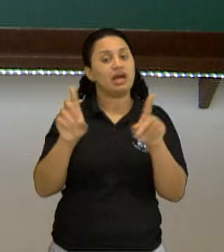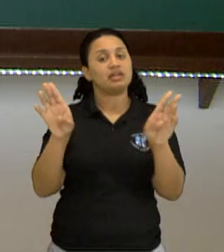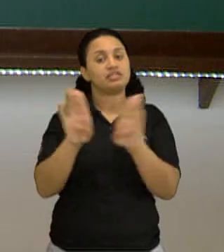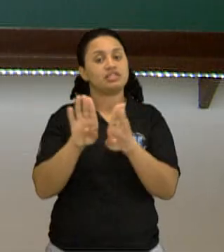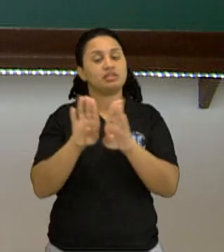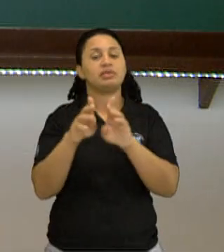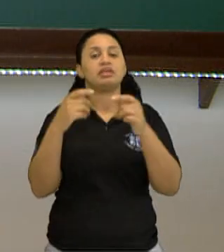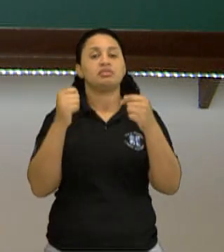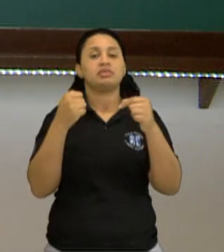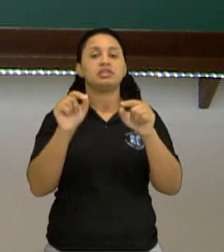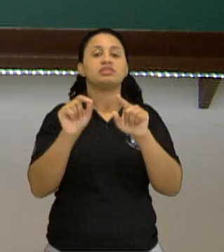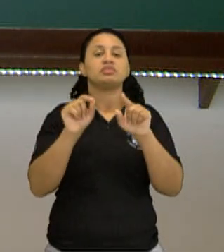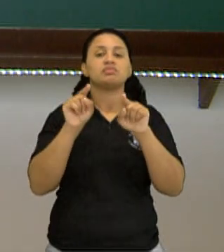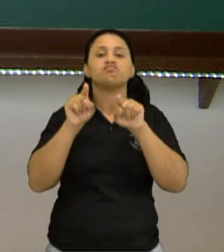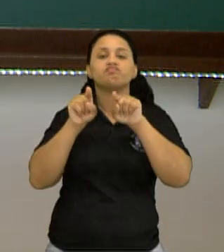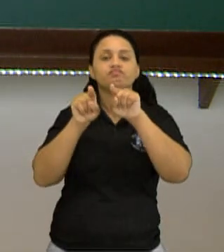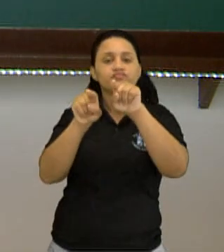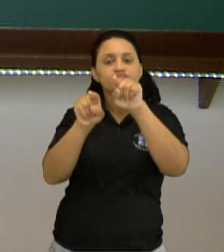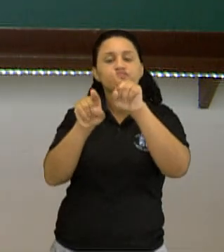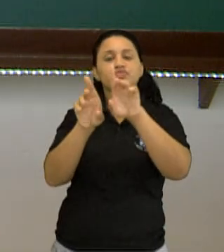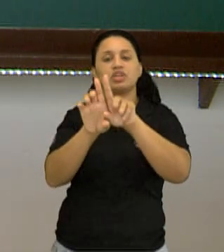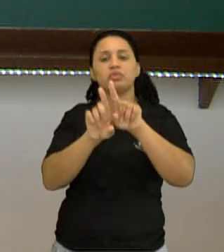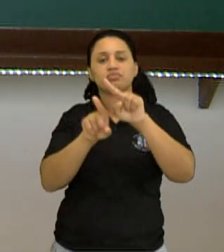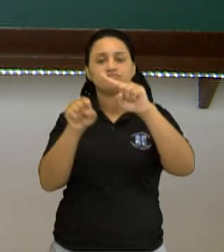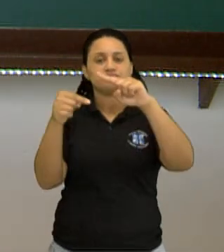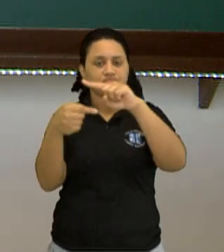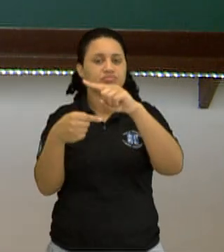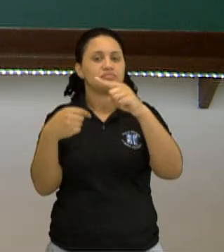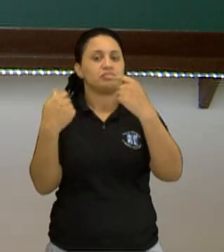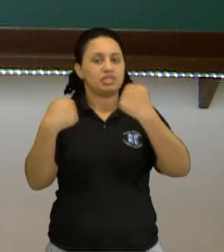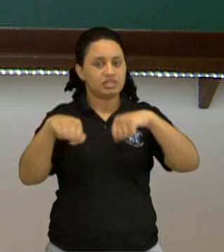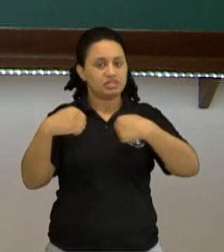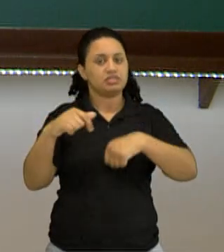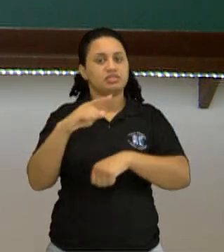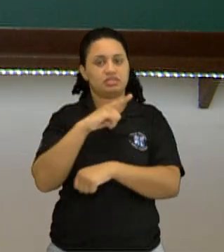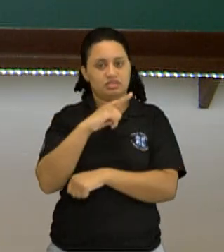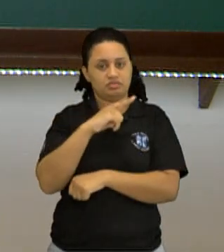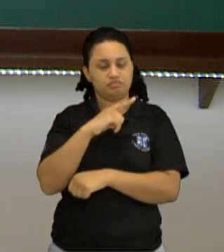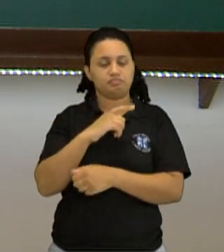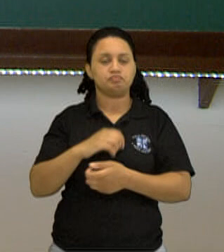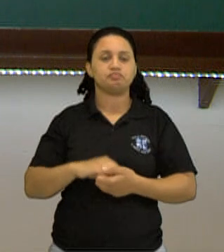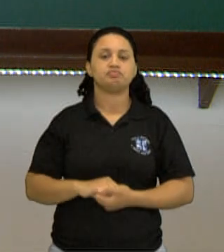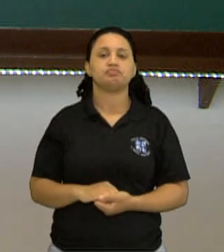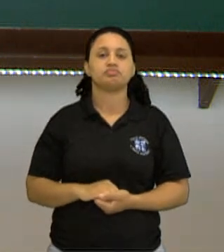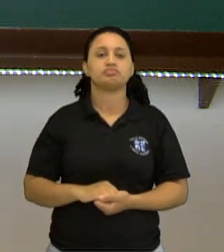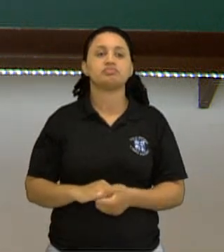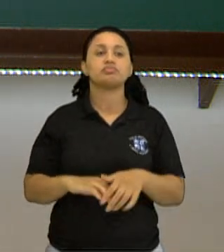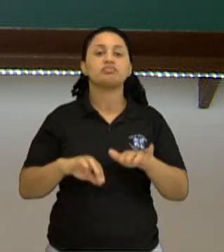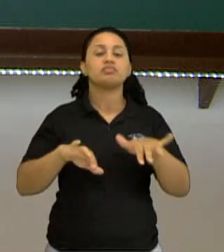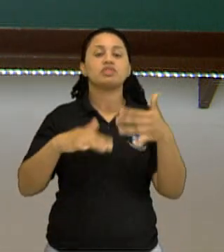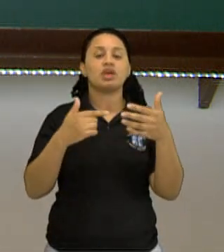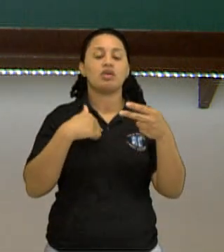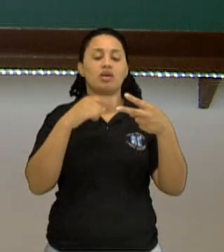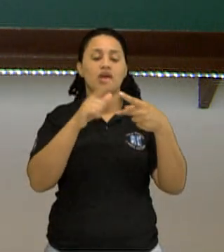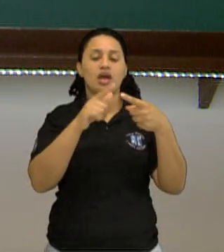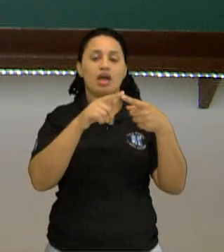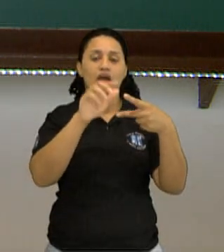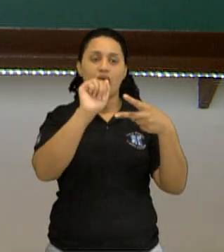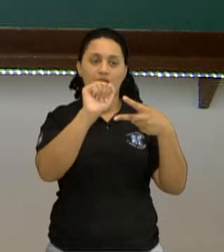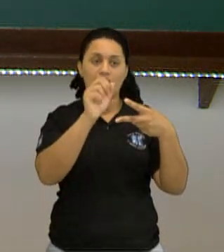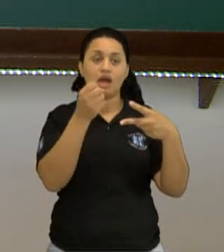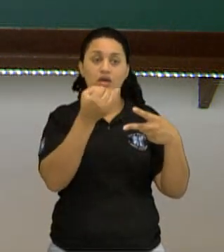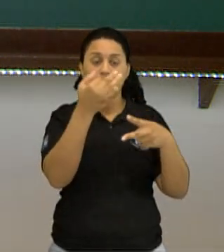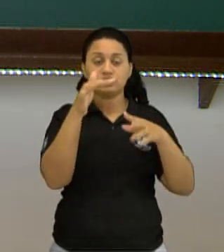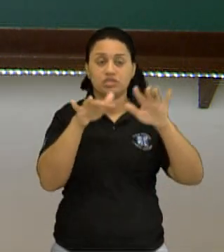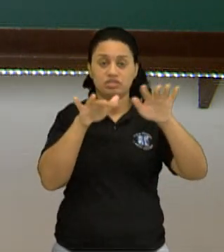mesma direção e o mesmo sentido, certo? Lembre-se disso. Então, olha aqui. Será que o item A aqui, a quantidade de movimento do